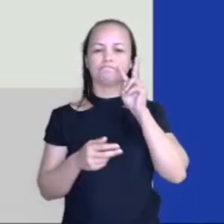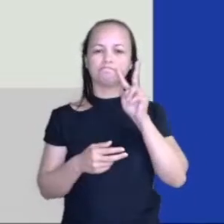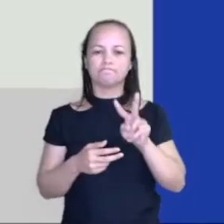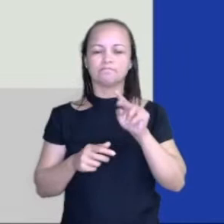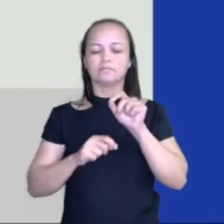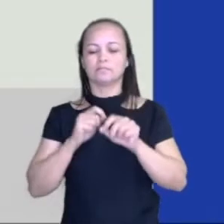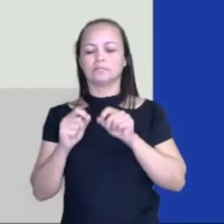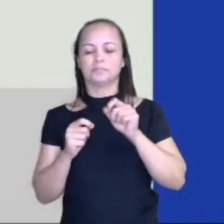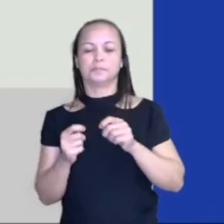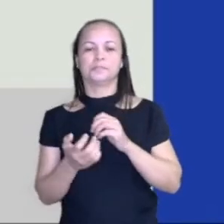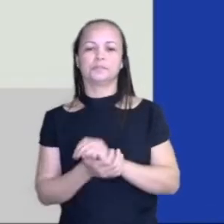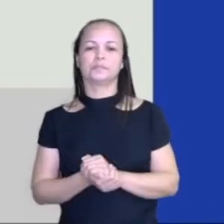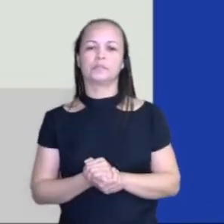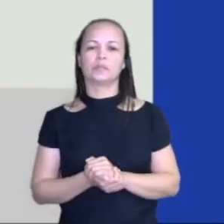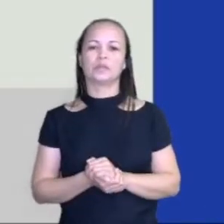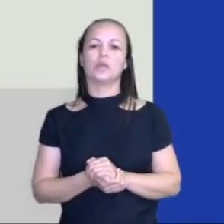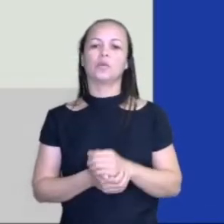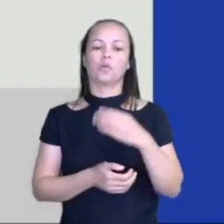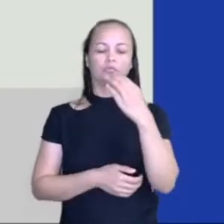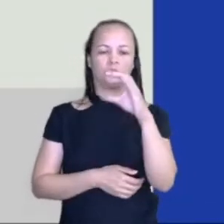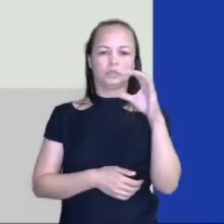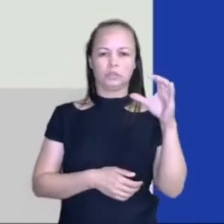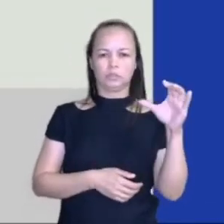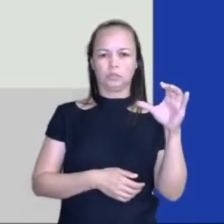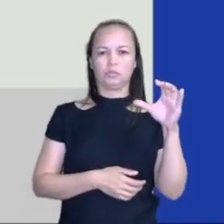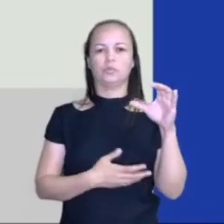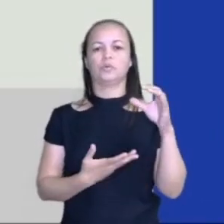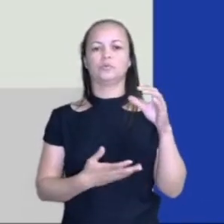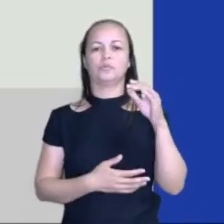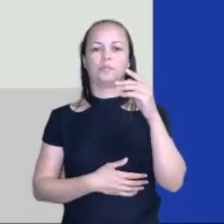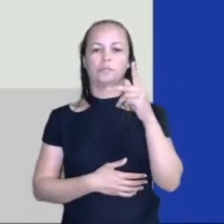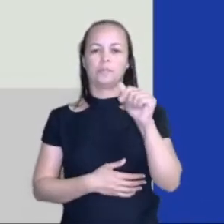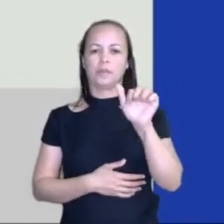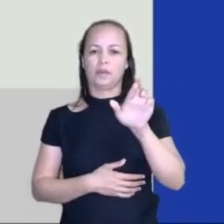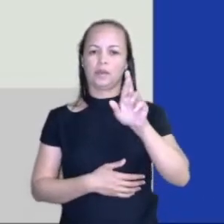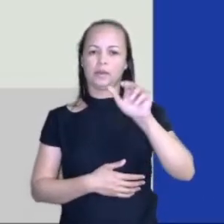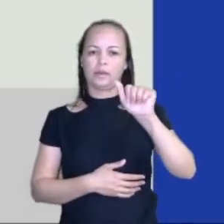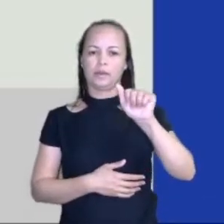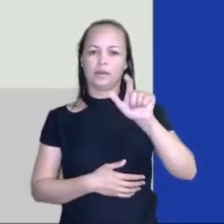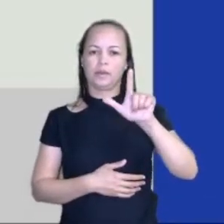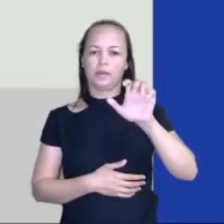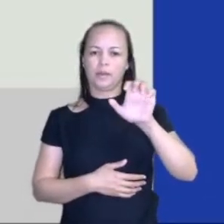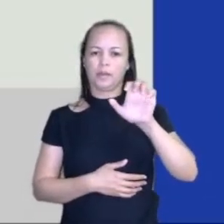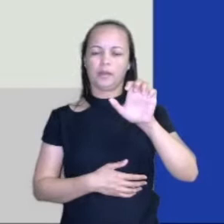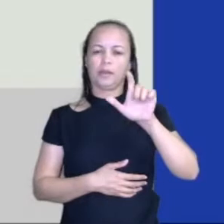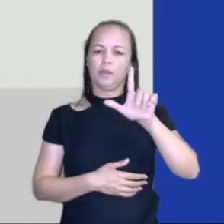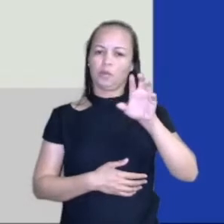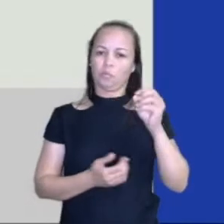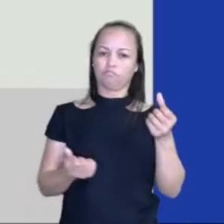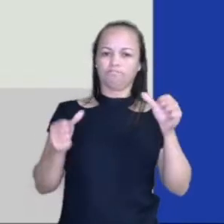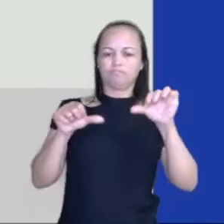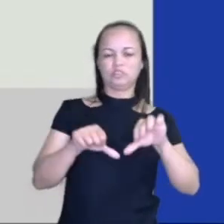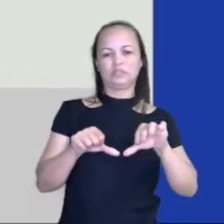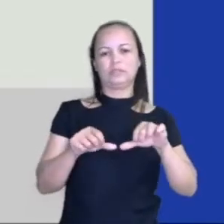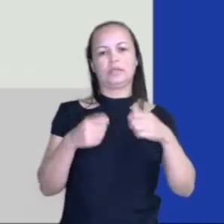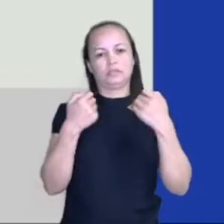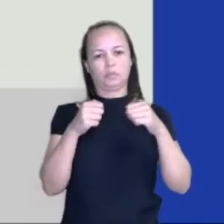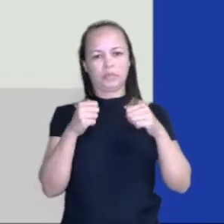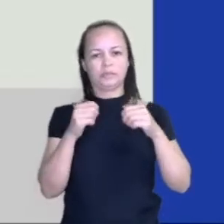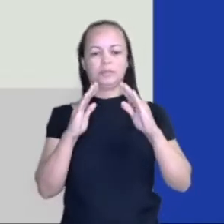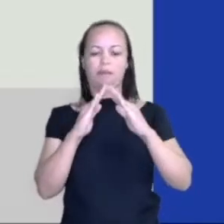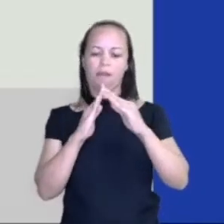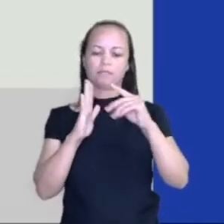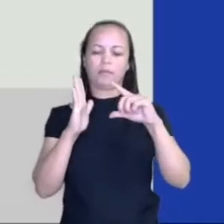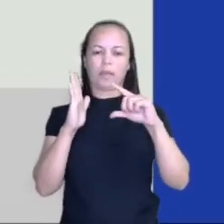a é muito em paralelo a desvantagem porém as vantagem